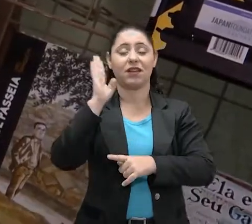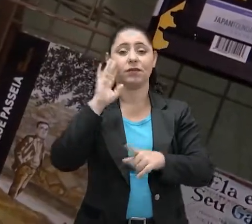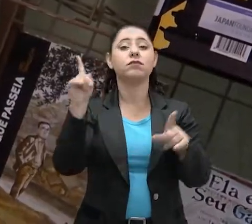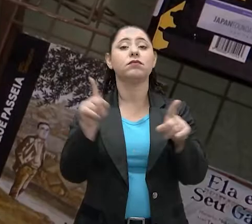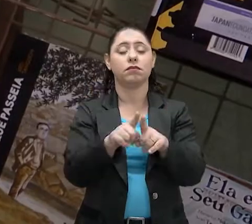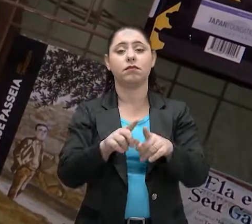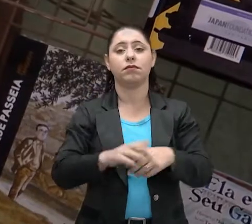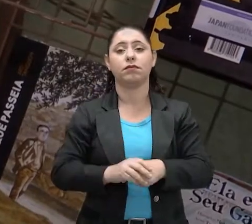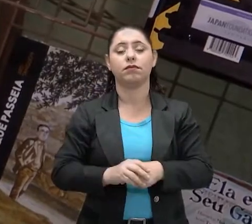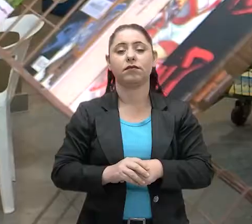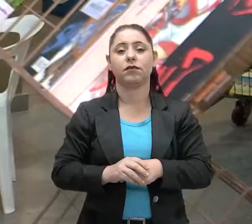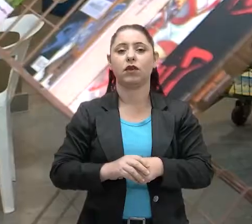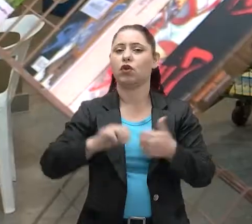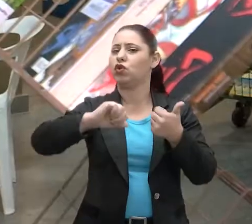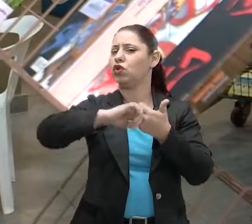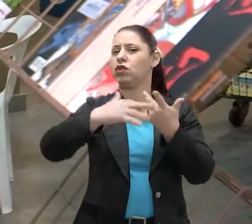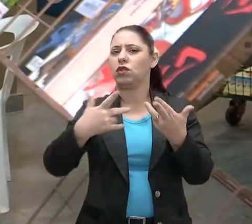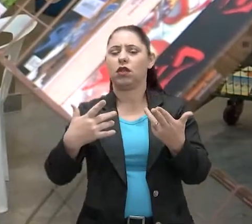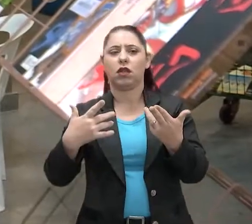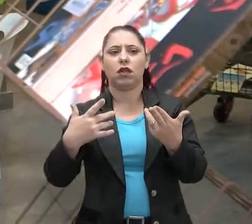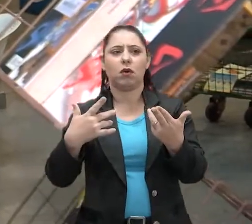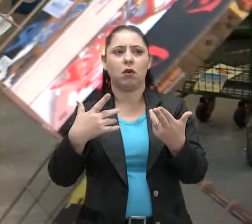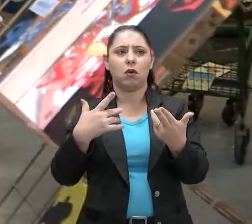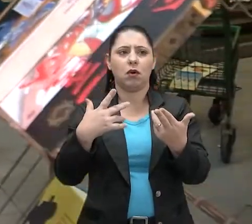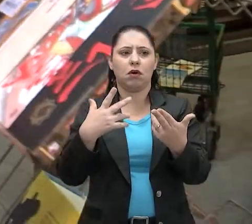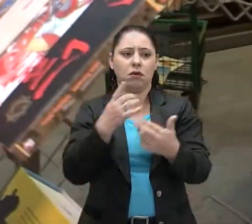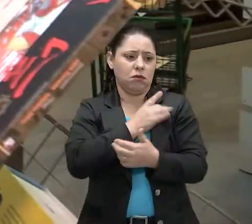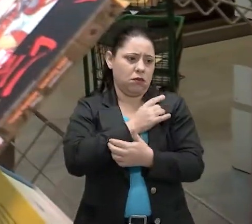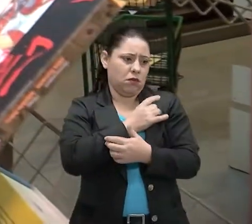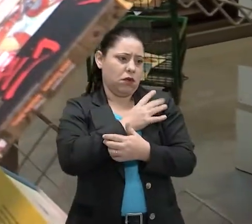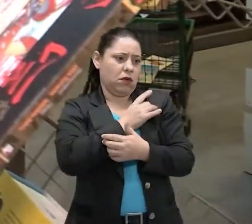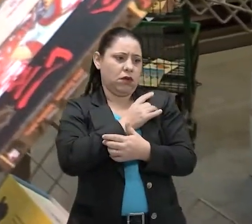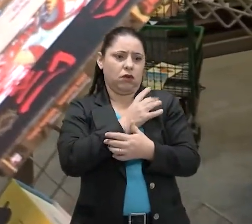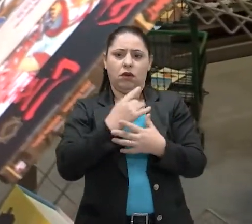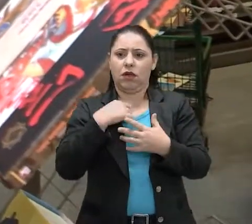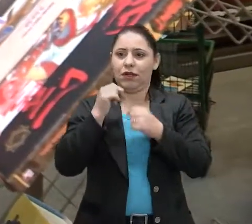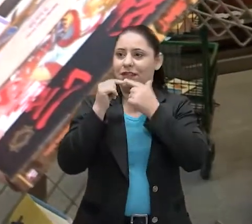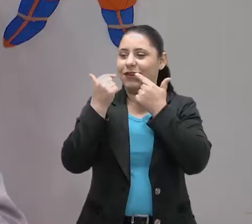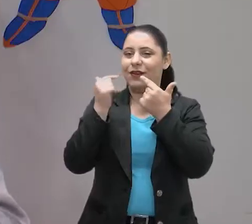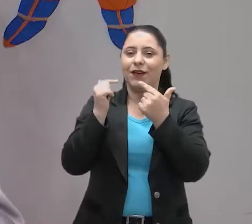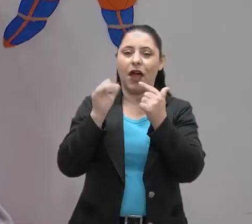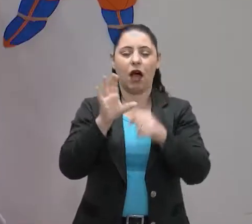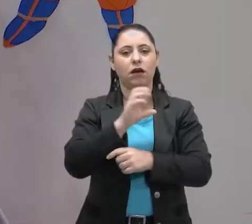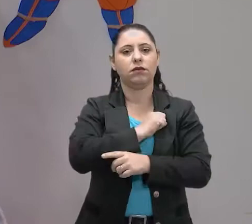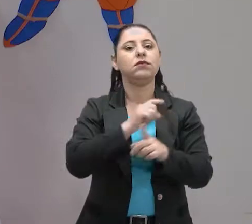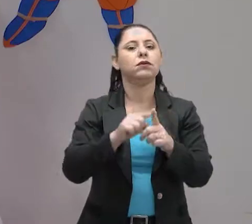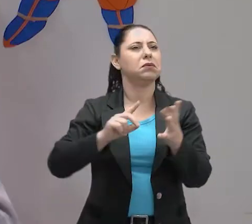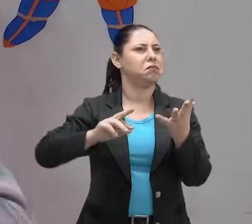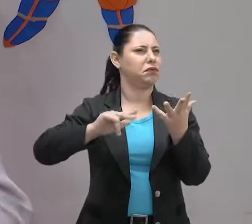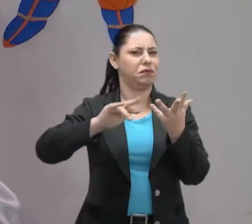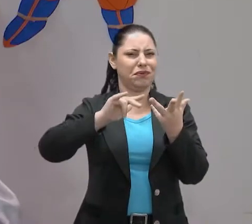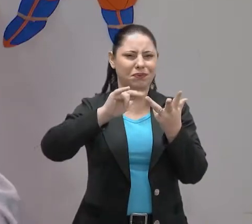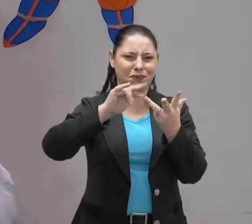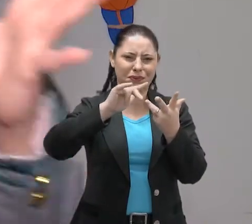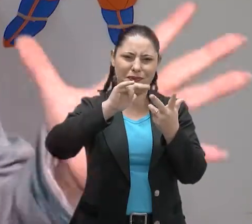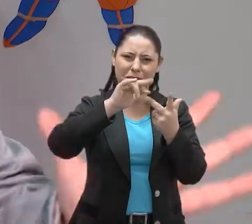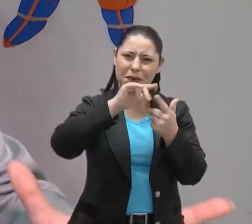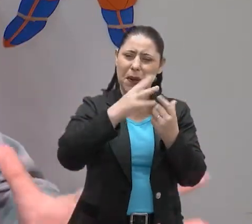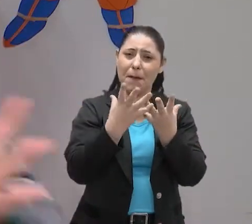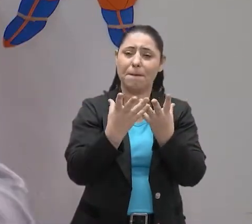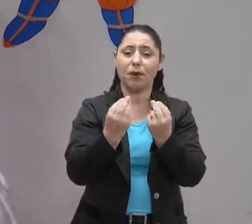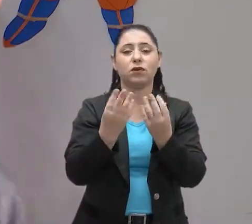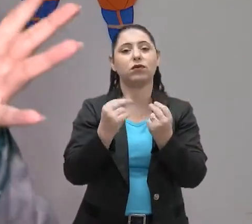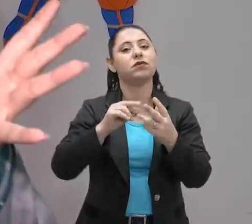muito incrível. Entre o gênero tipo terror, comédia, romance, e aí, então assim, são